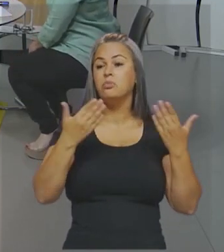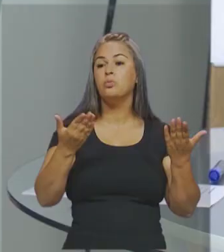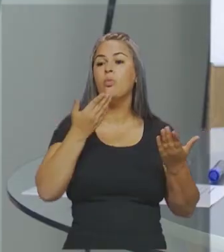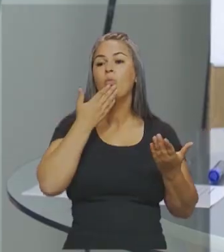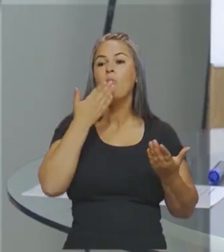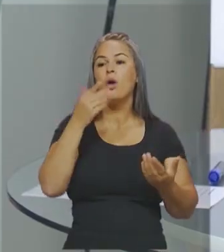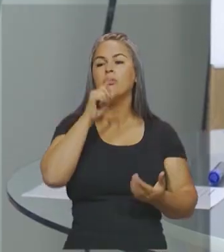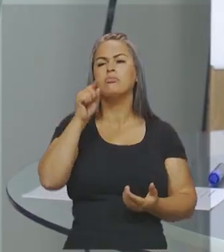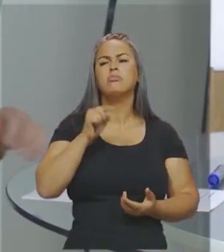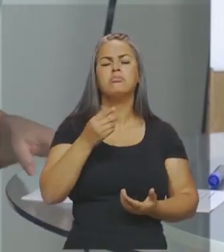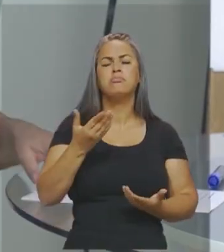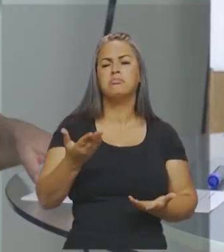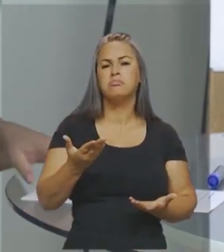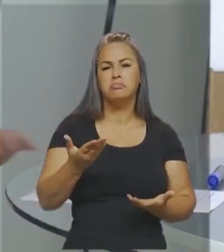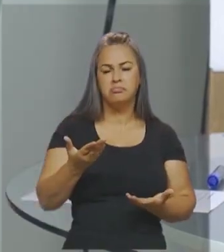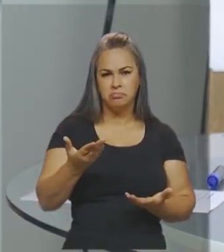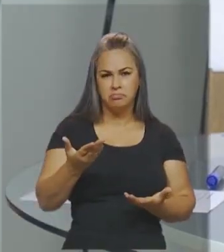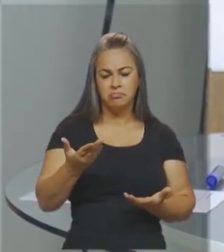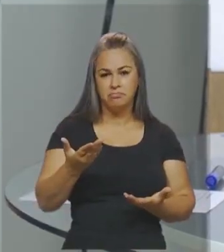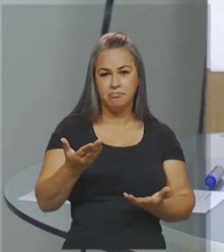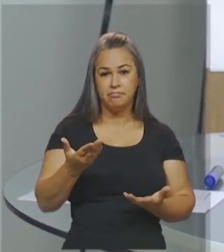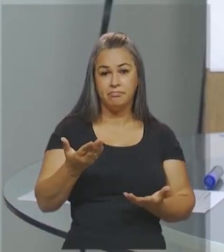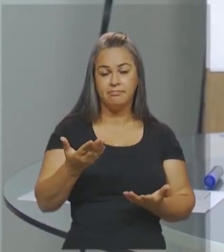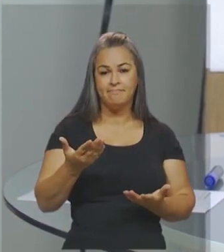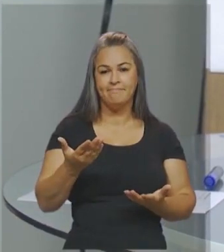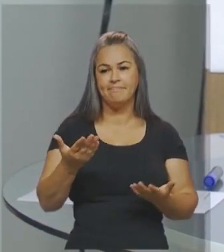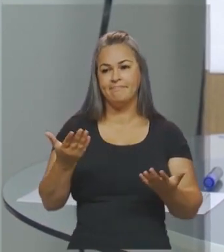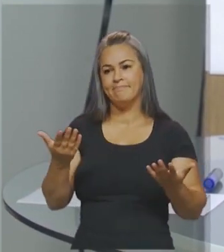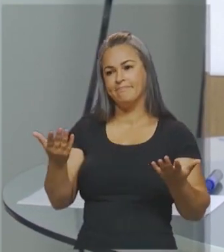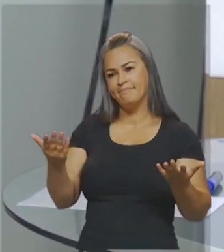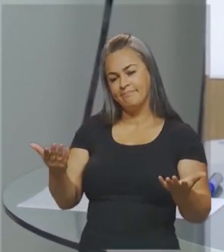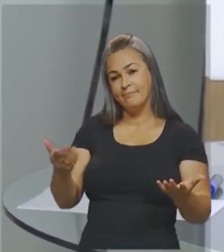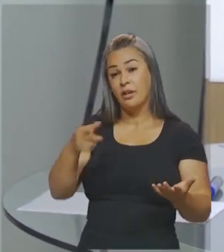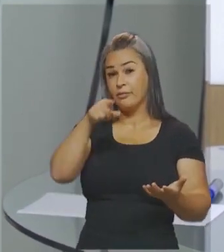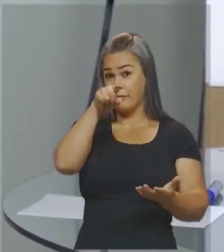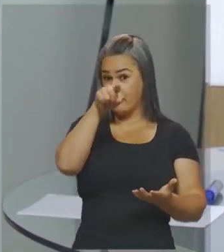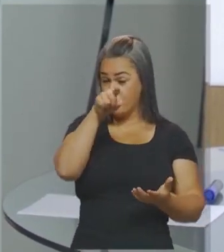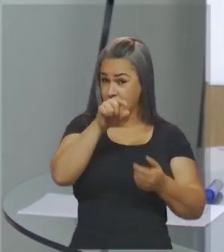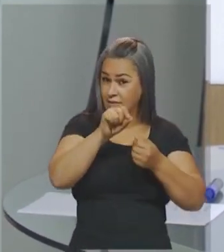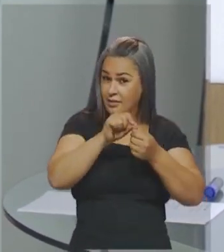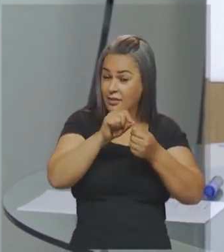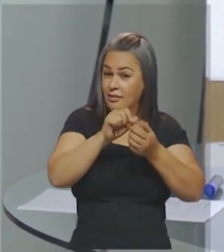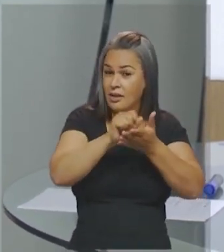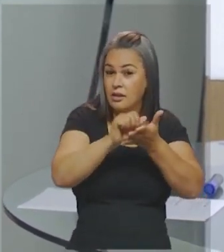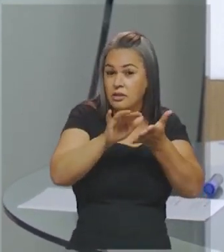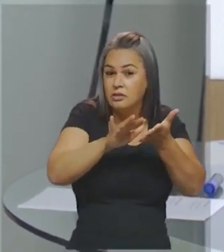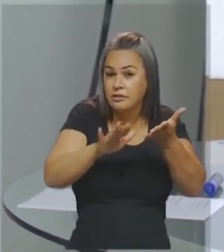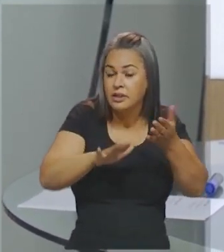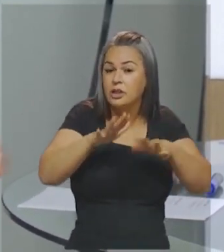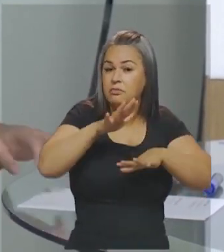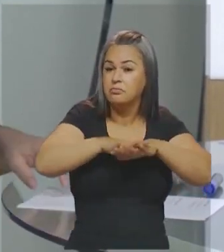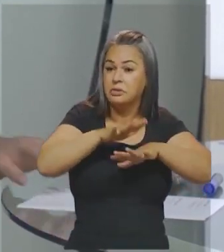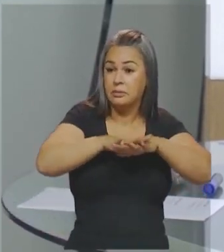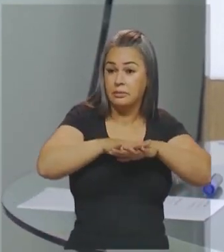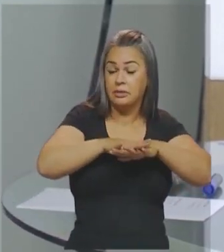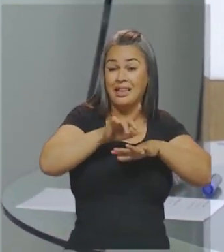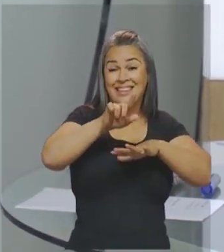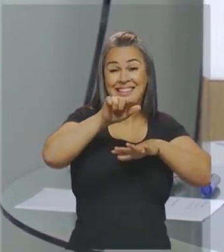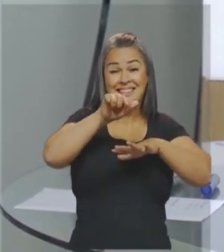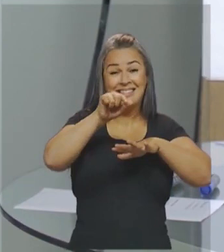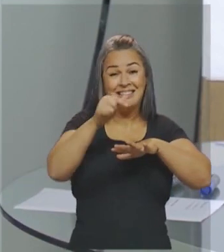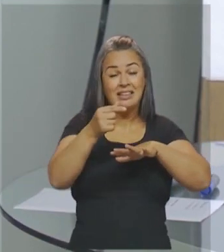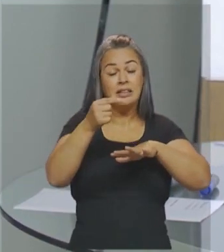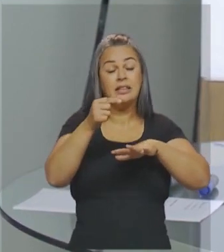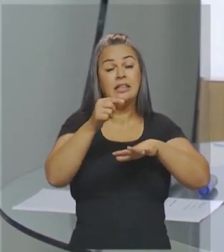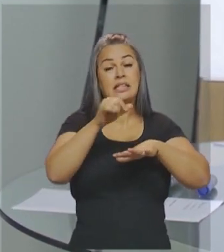Qual que é melhor? Bem, primeiro é o seguinte, você vai fazer o exercício de matemática, tem que ver o que está pedindo enunciado, né? Agora, se você fosse